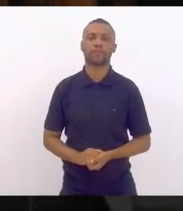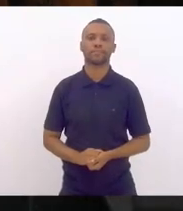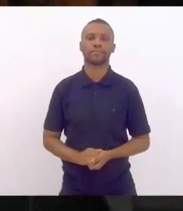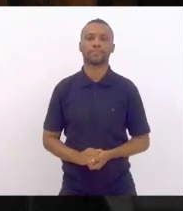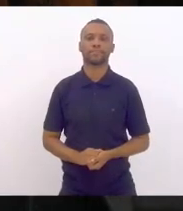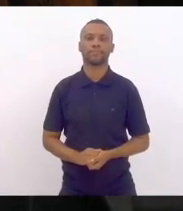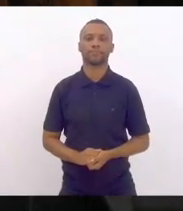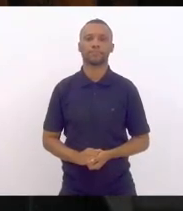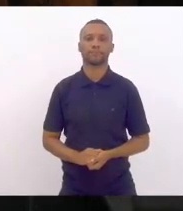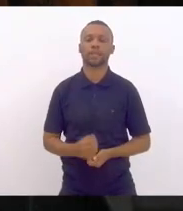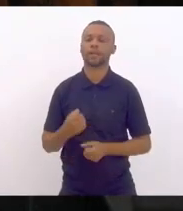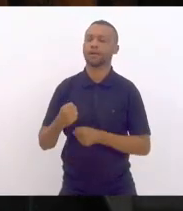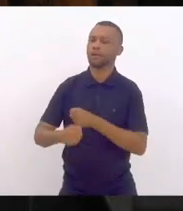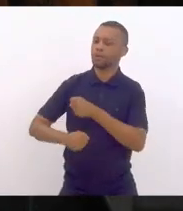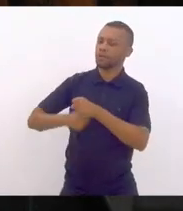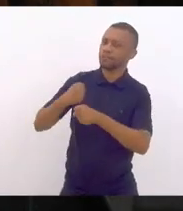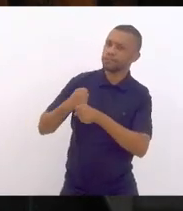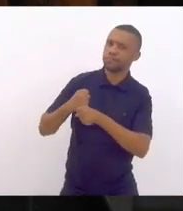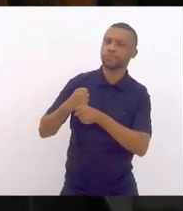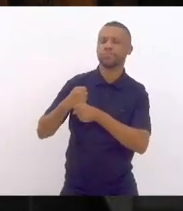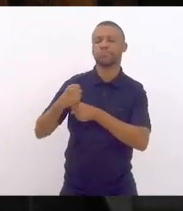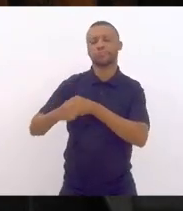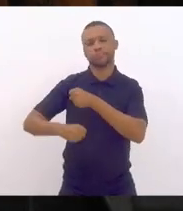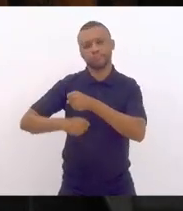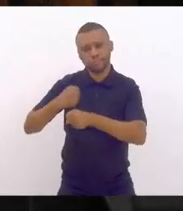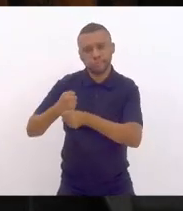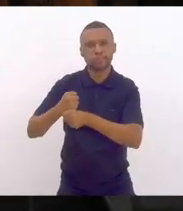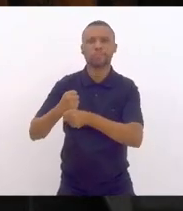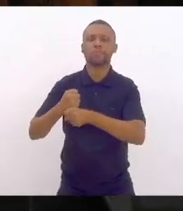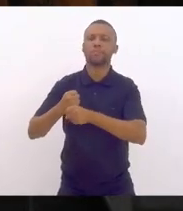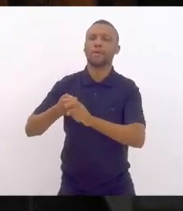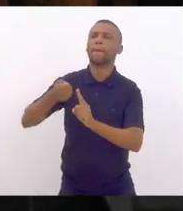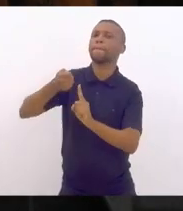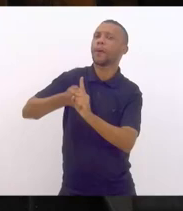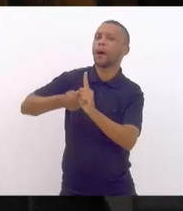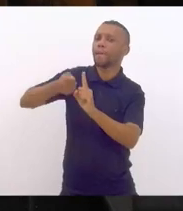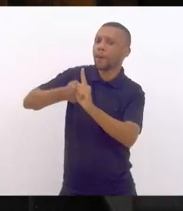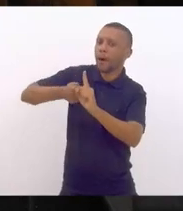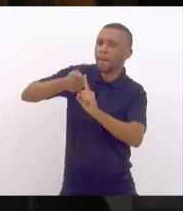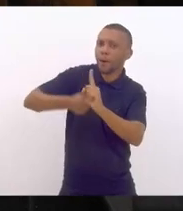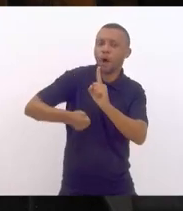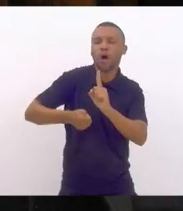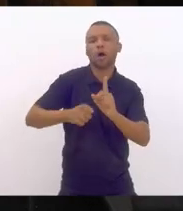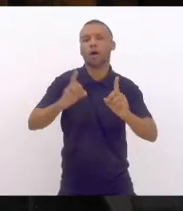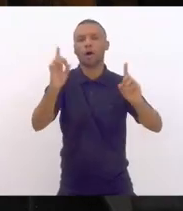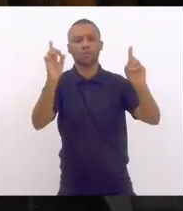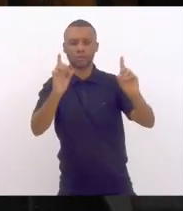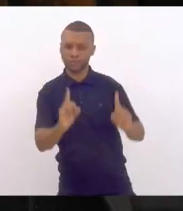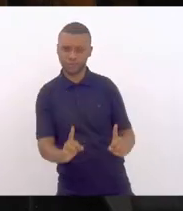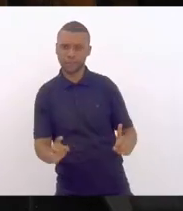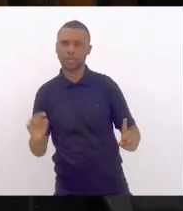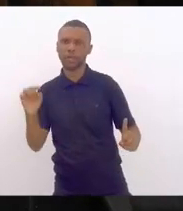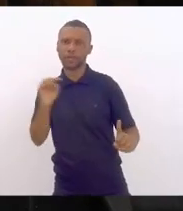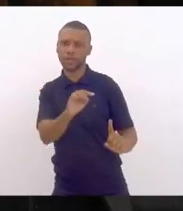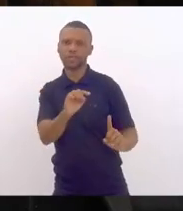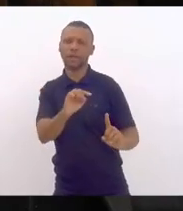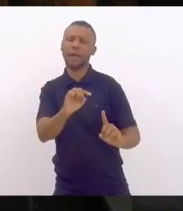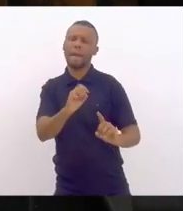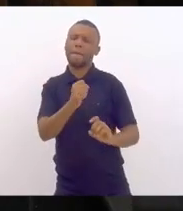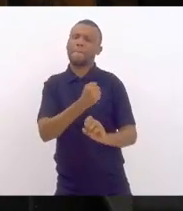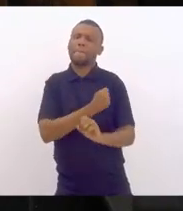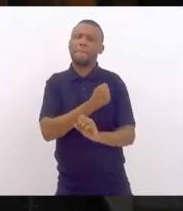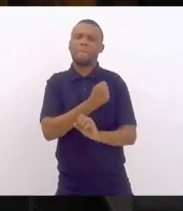entra Ano sai ano a luta das pessoas com deficiência é imensa